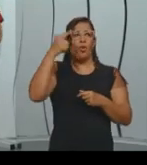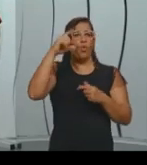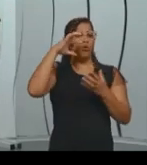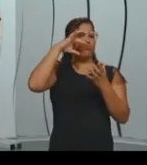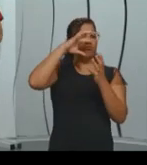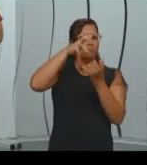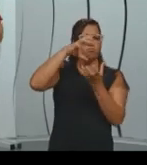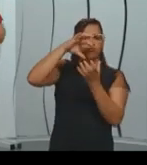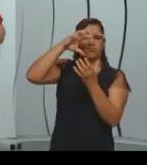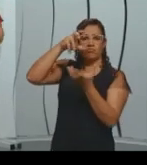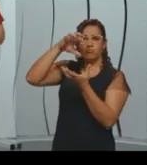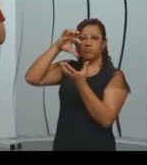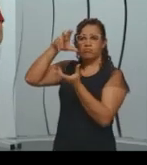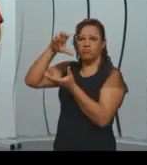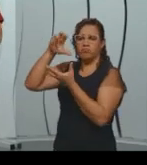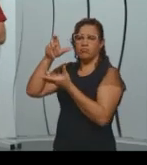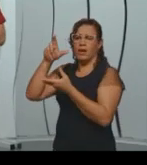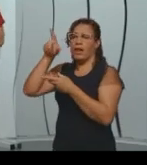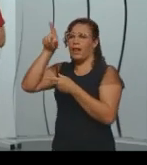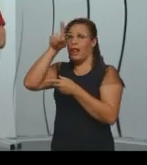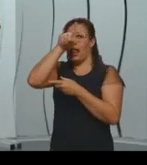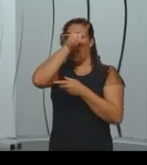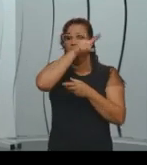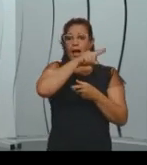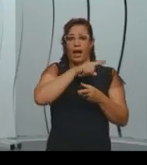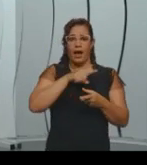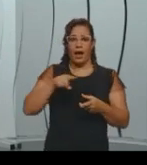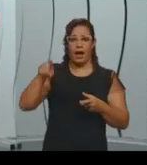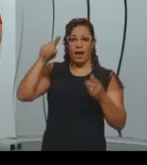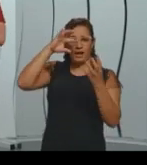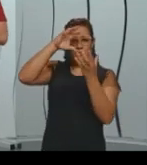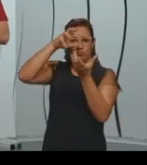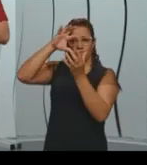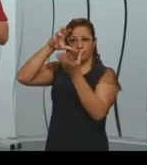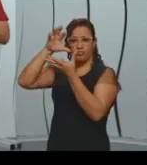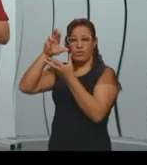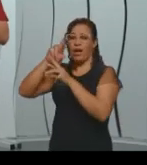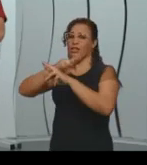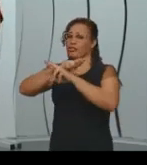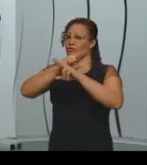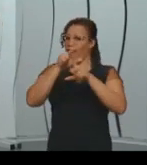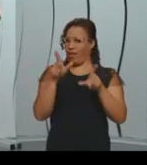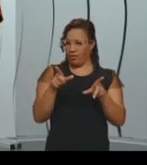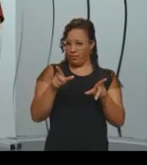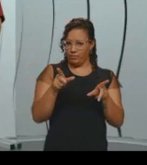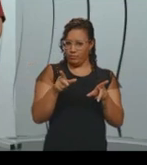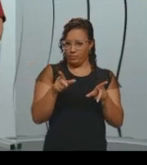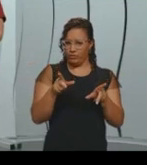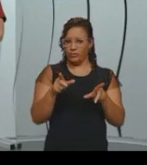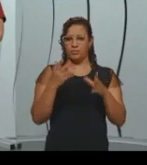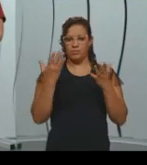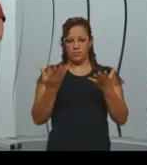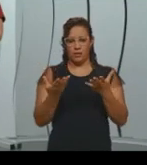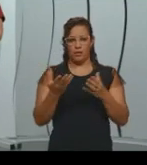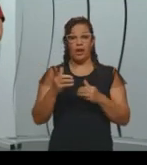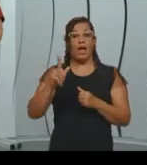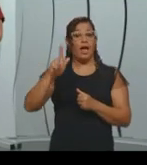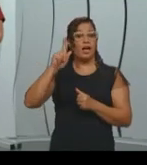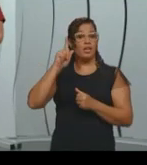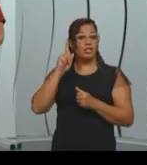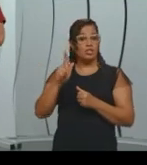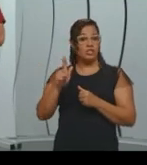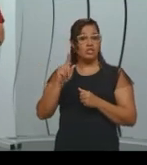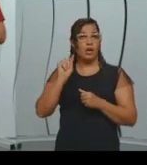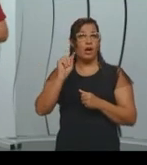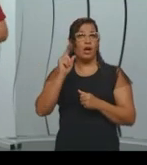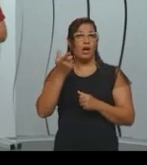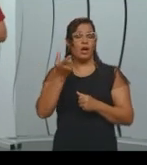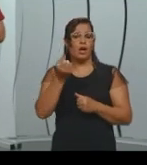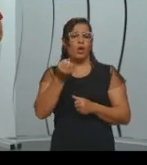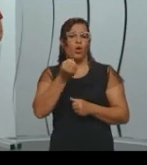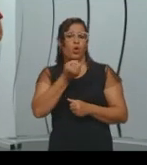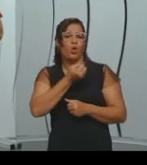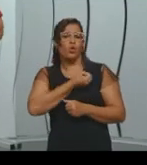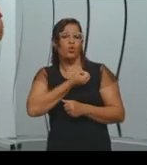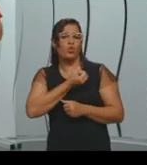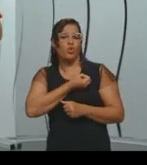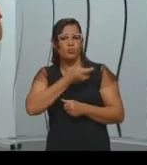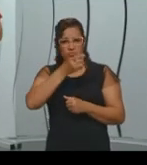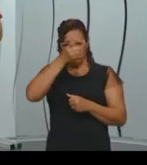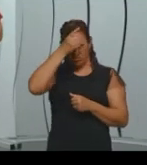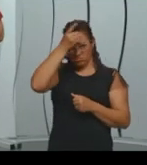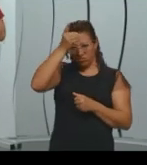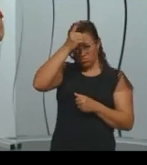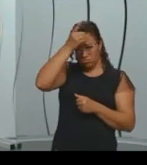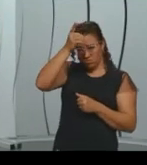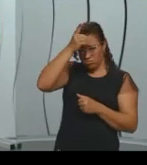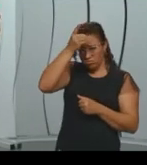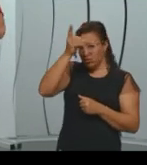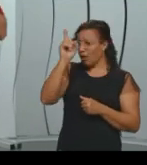qualquer, eu vou ter valores variados aí para o G. Esse valor de G, gente, não é um número que foi solto ao acaso